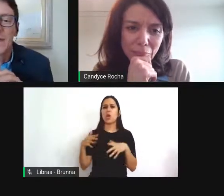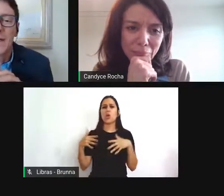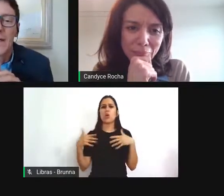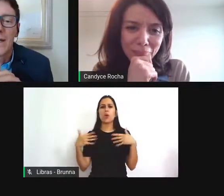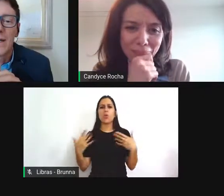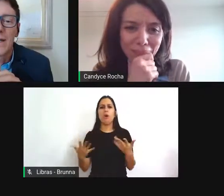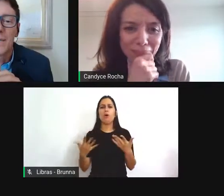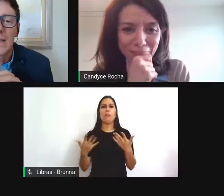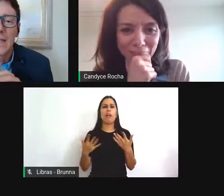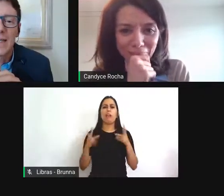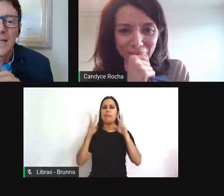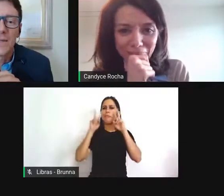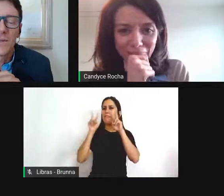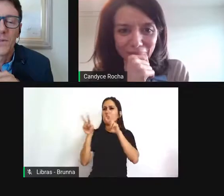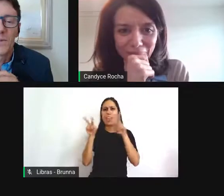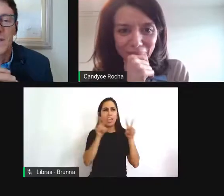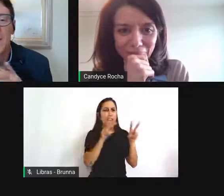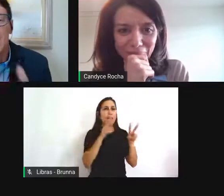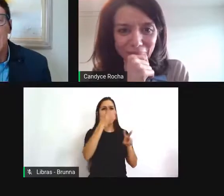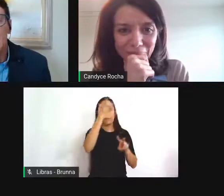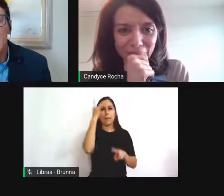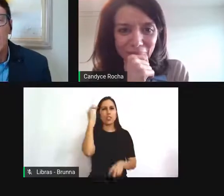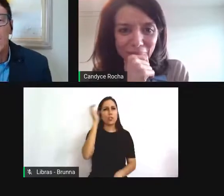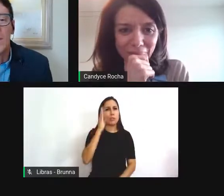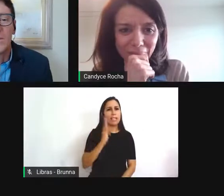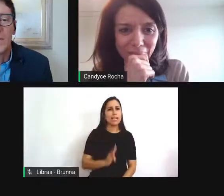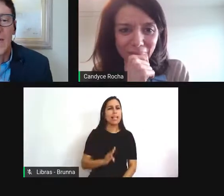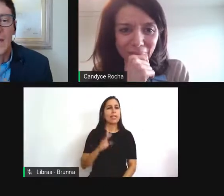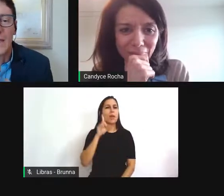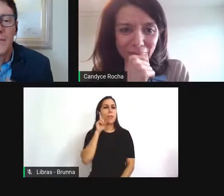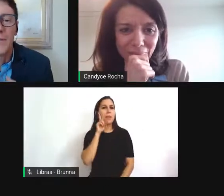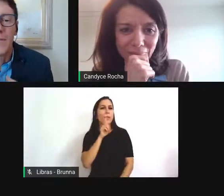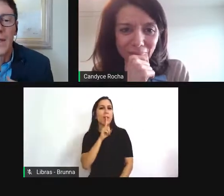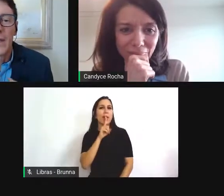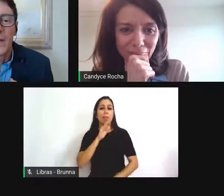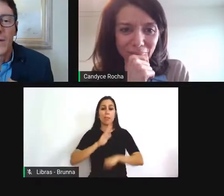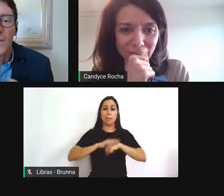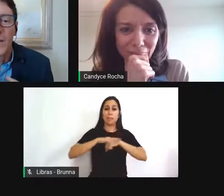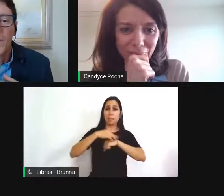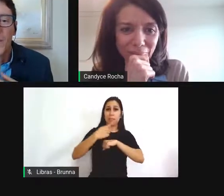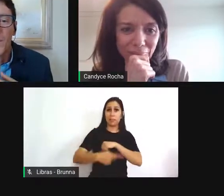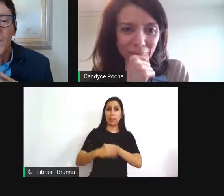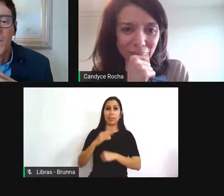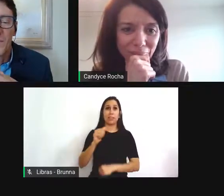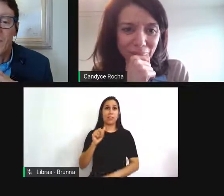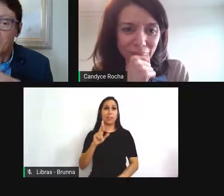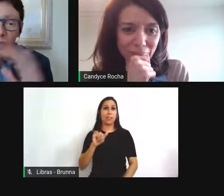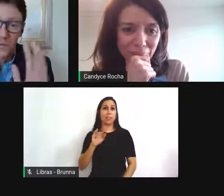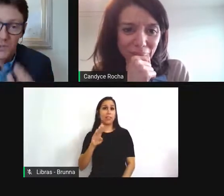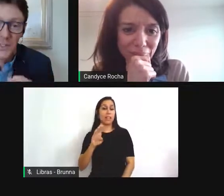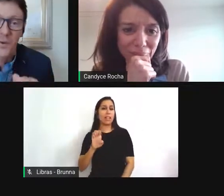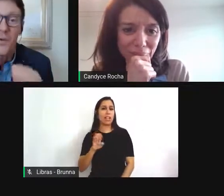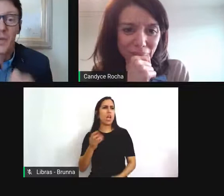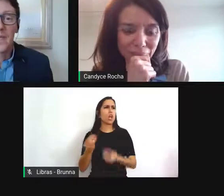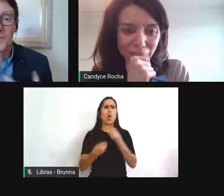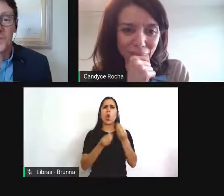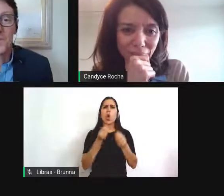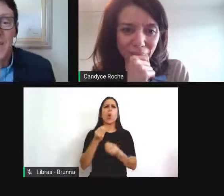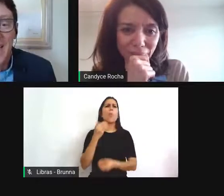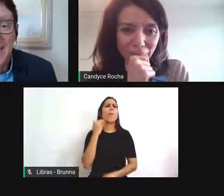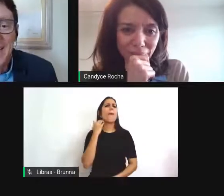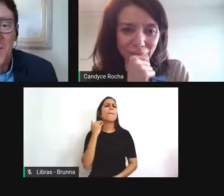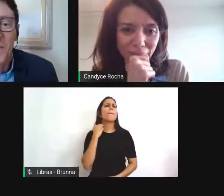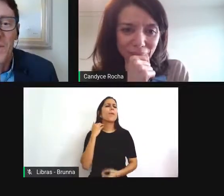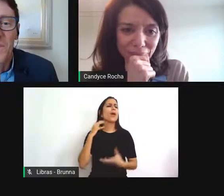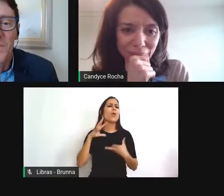outros, né? Brasileiros, americanos, latinos e Caribe? Como é que o Banco Mundial, não, como é que é a